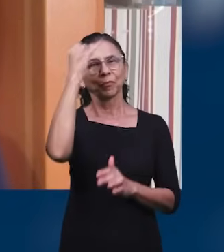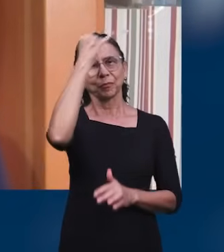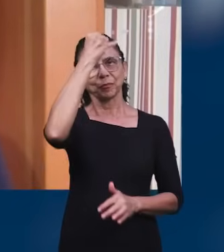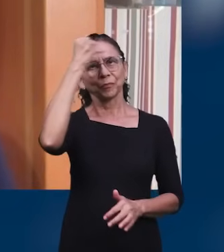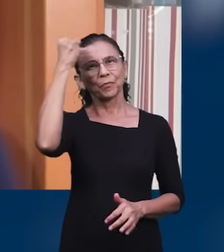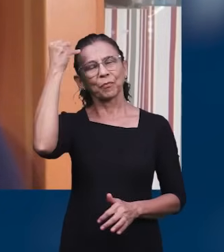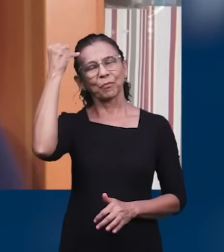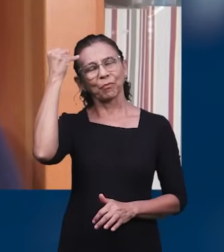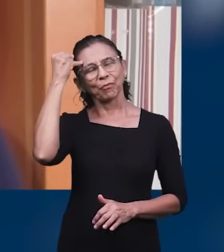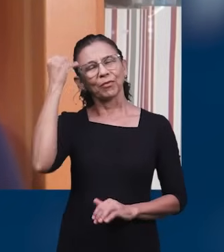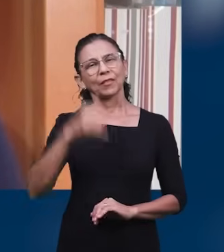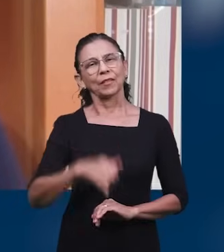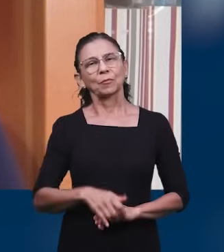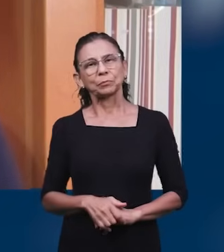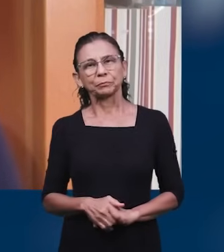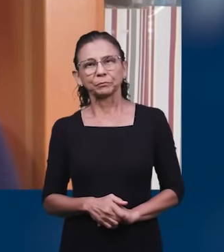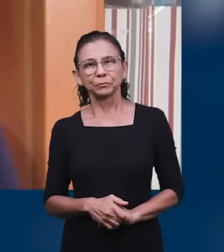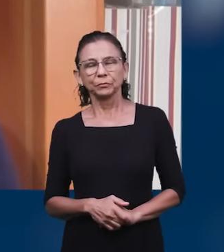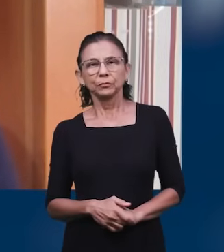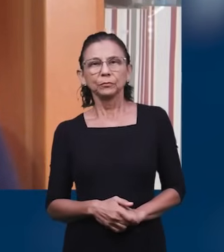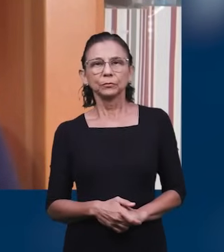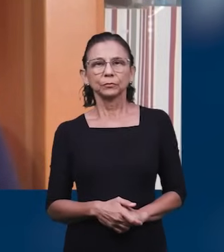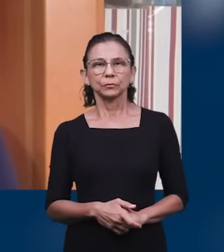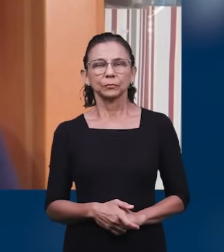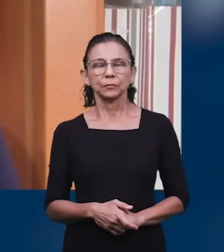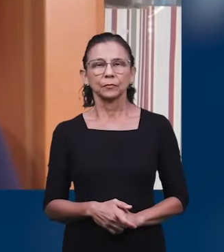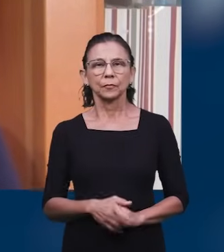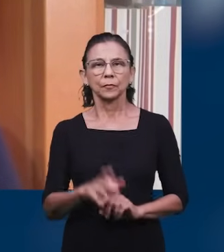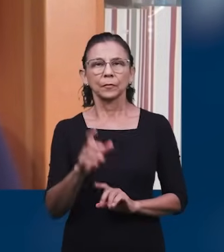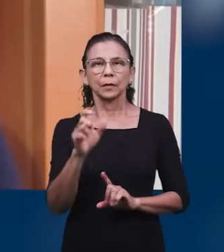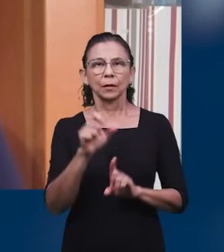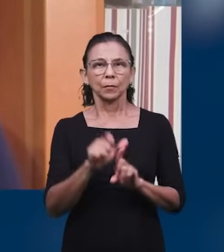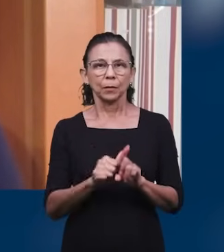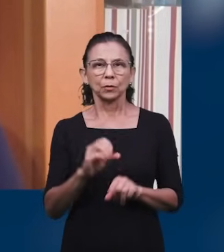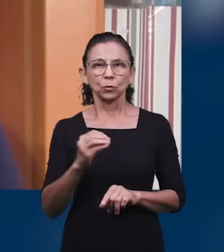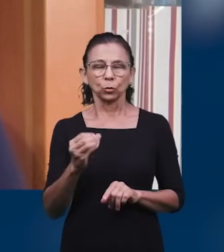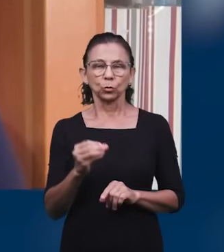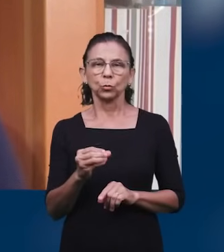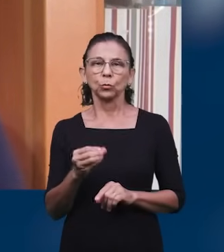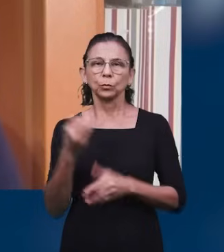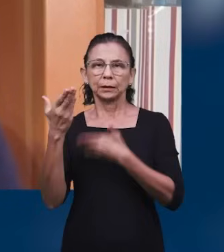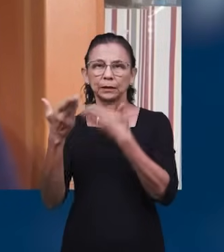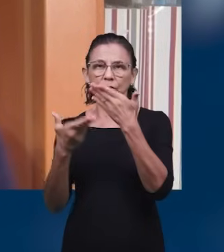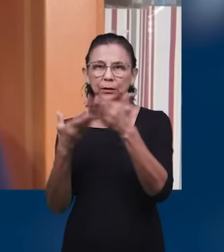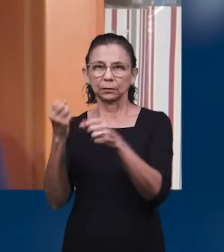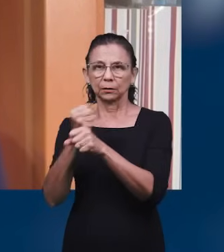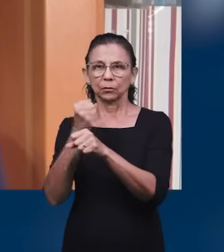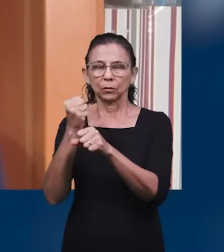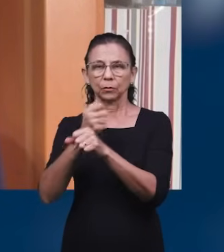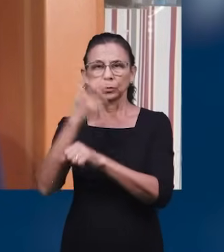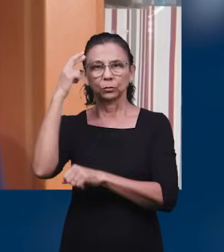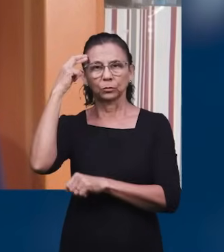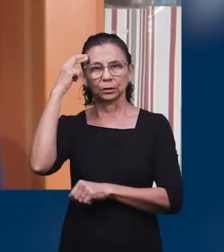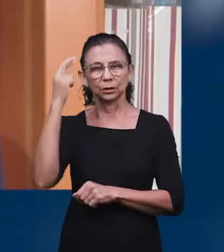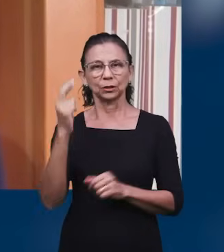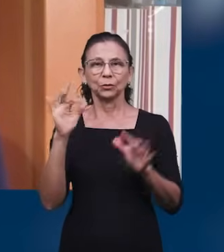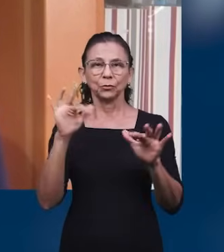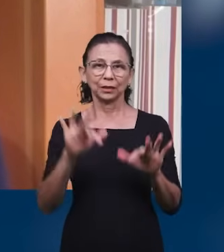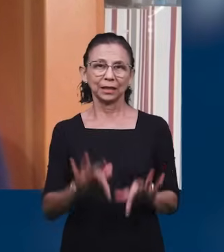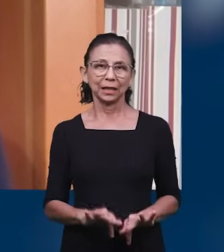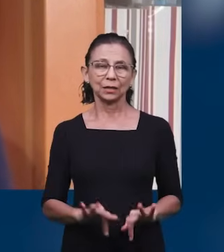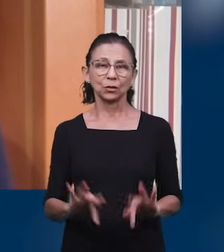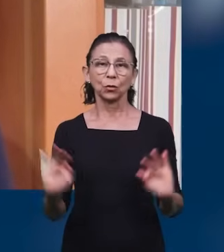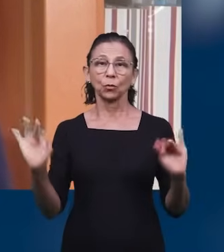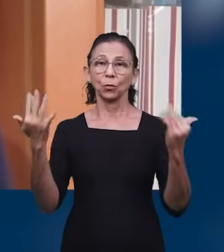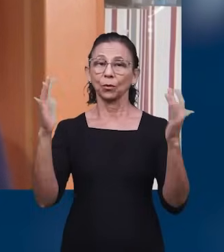Jesus, Jorge, irmãos. No encerramento do mês da dedicação aqui na Europa, ocorreram diversos cultos em glorificação